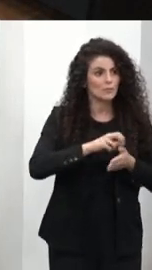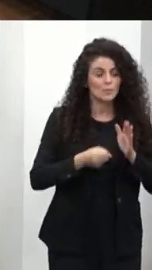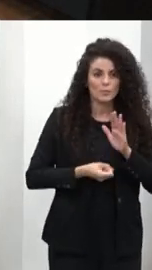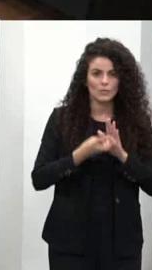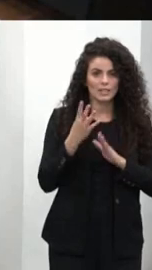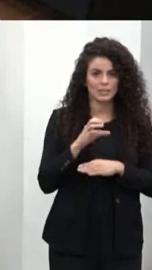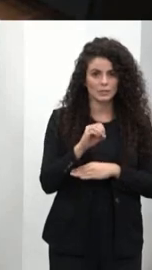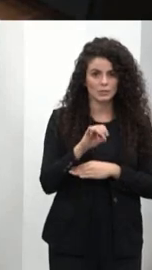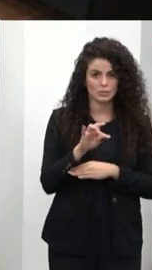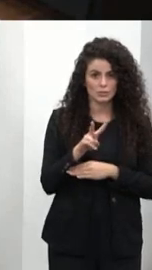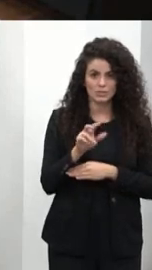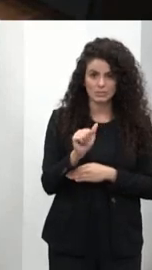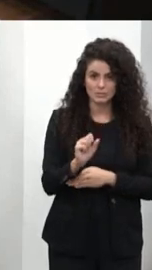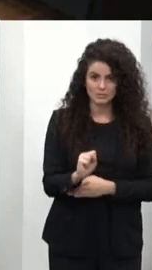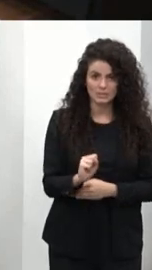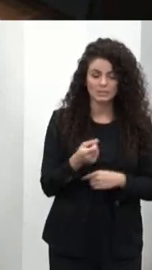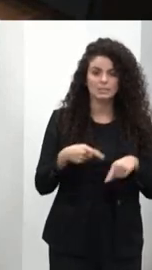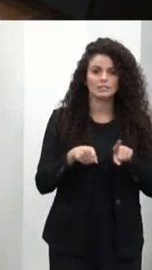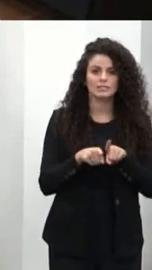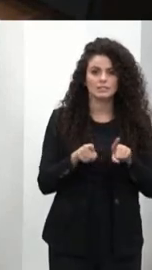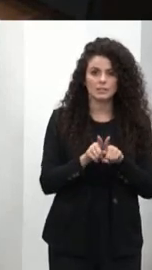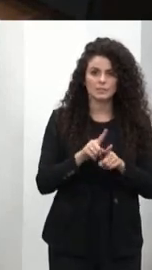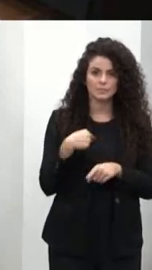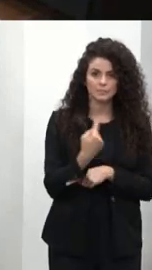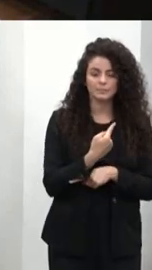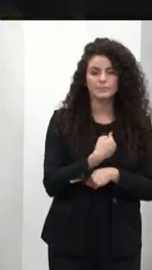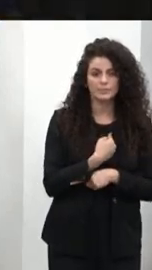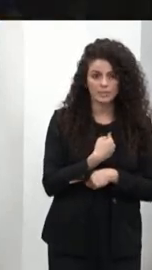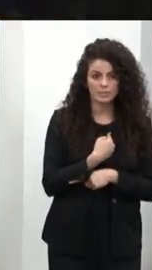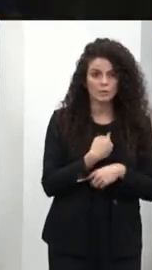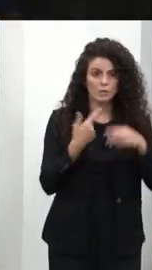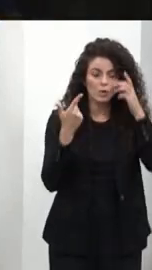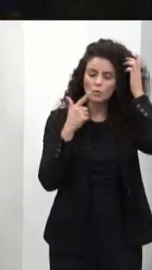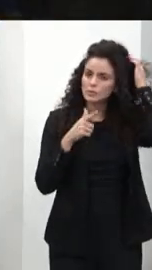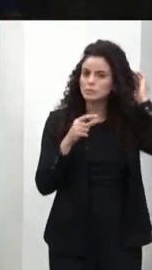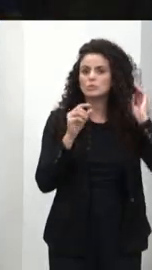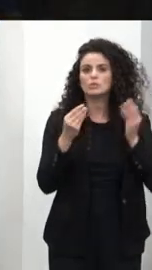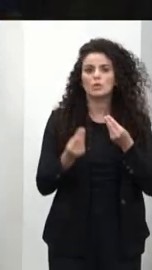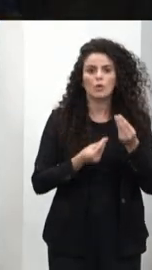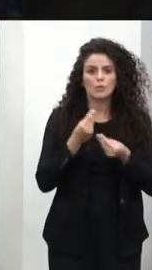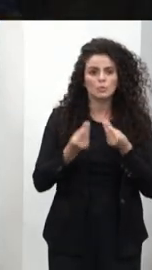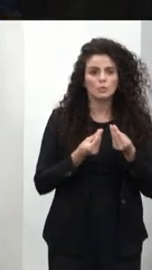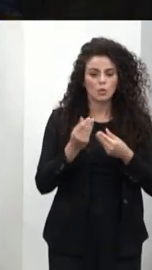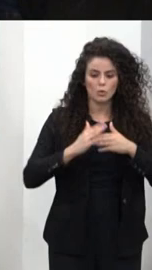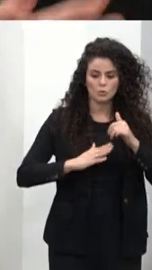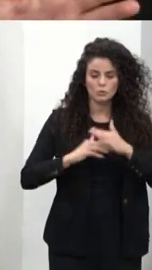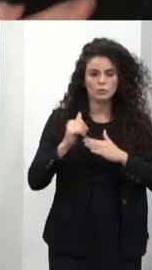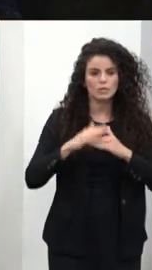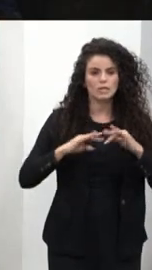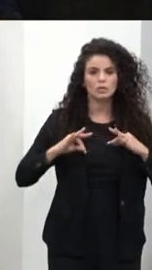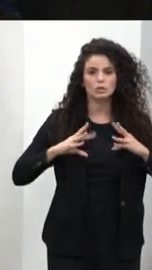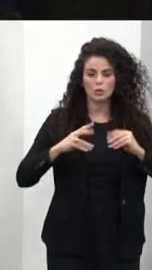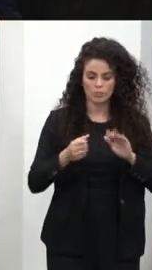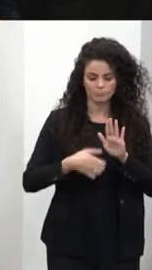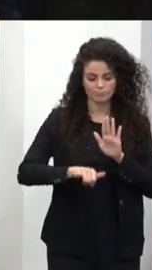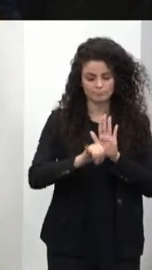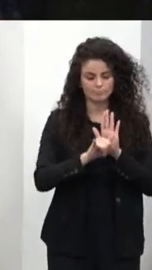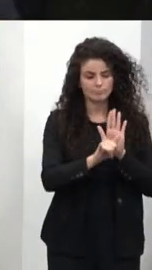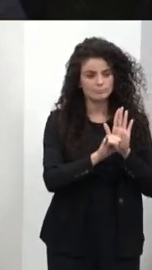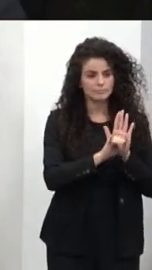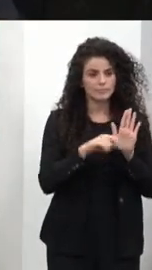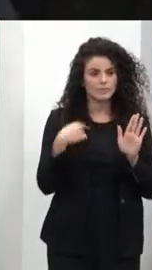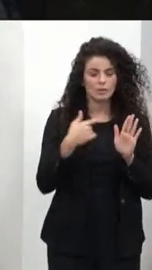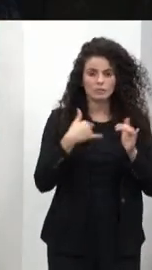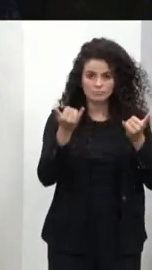essas oitivas vão permitir que a gente também é Construa os editais né a partir de todas essas informações que nós vamos